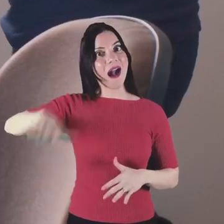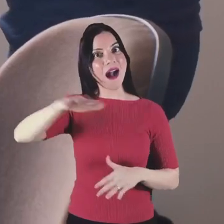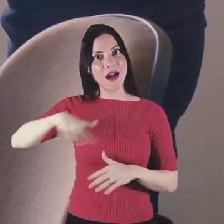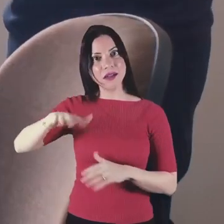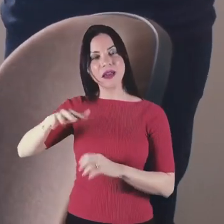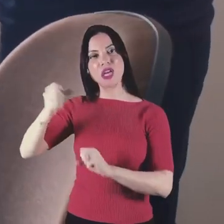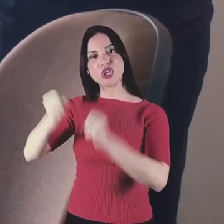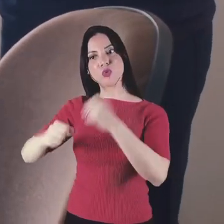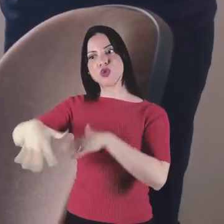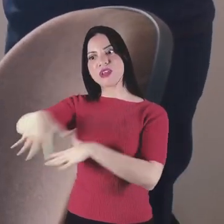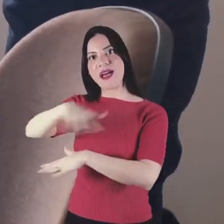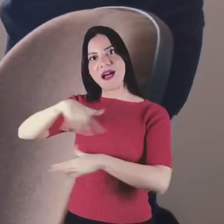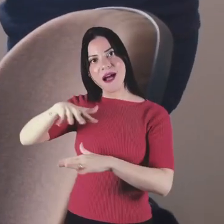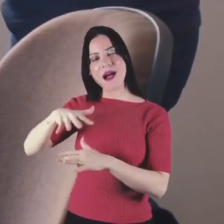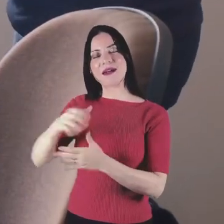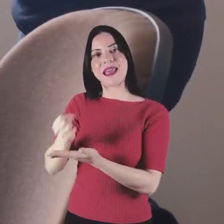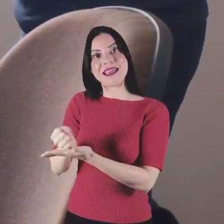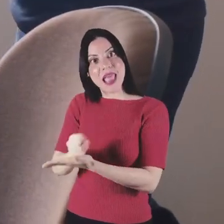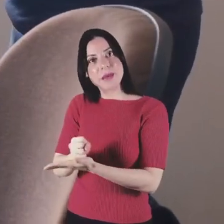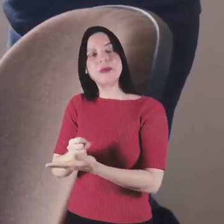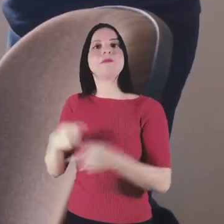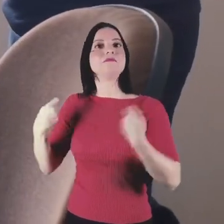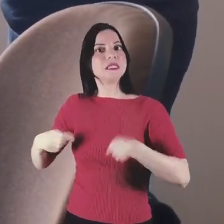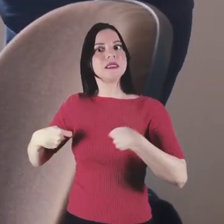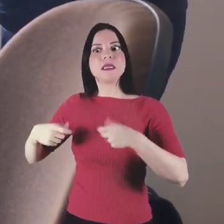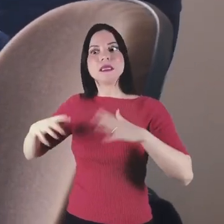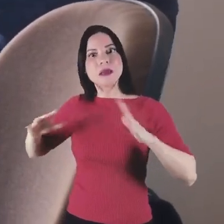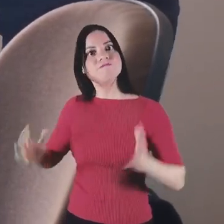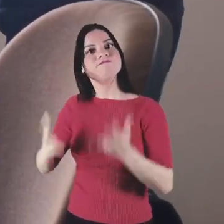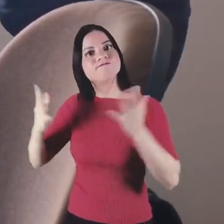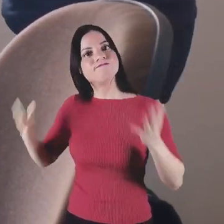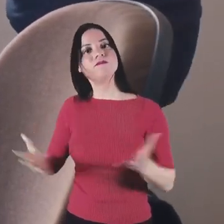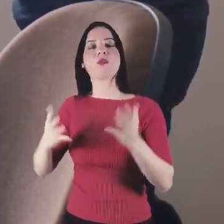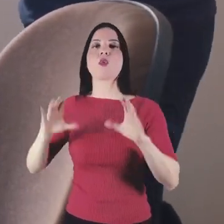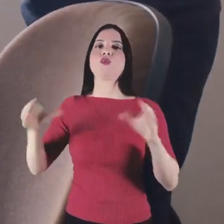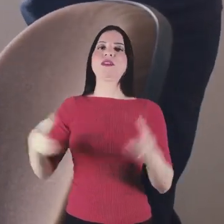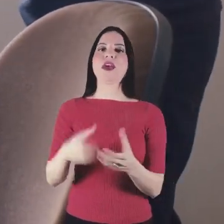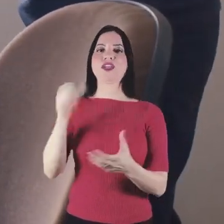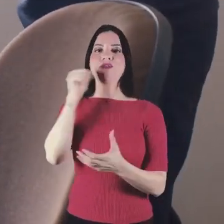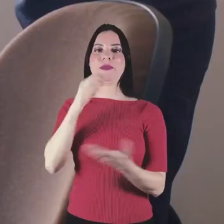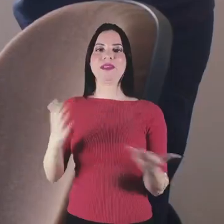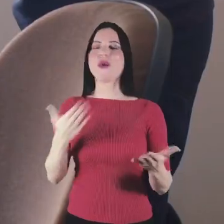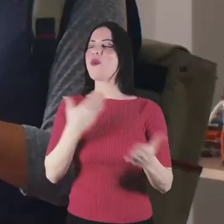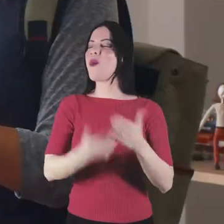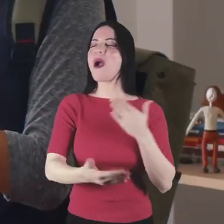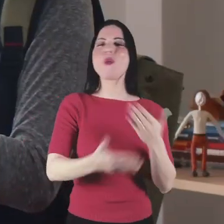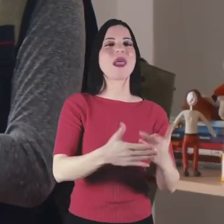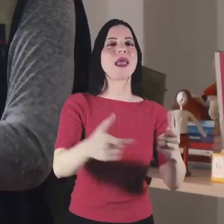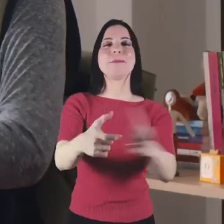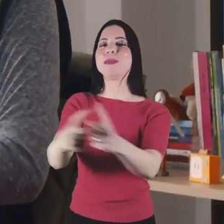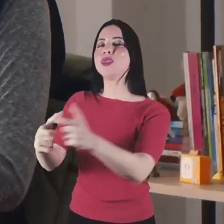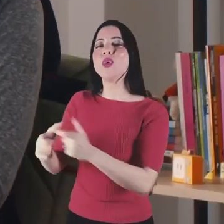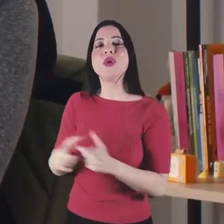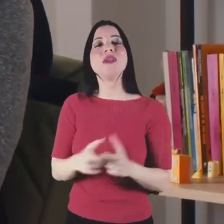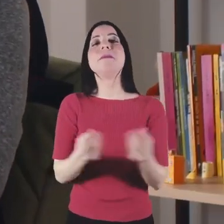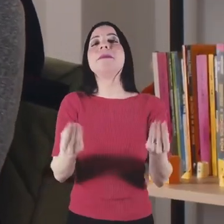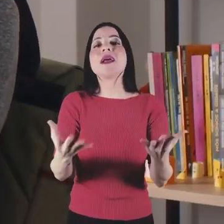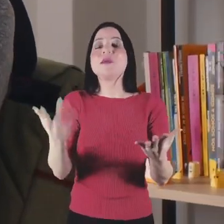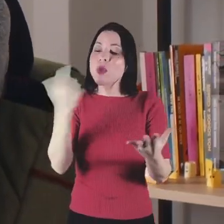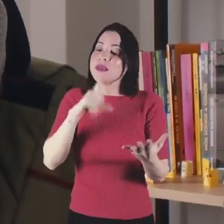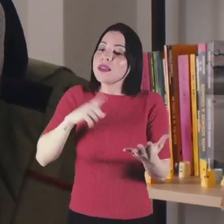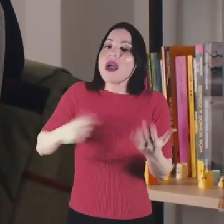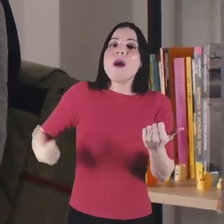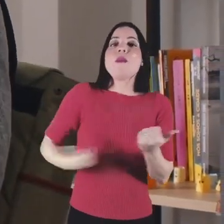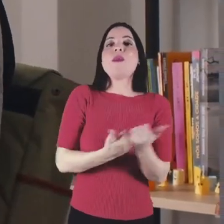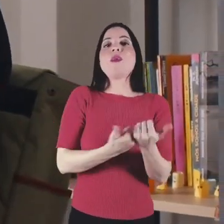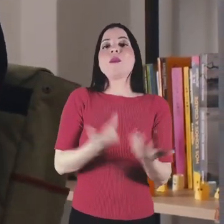de games precisa ter esse reforço na comunidade feminina, na comunidade de qualquer minoria no geral, para buscar esse apoio,